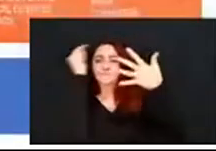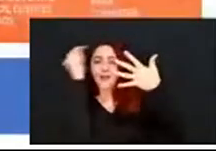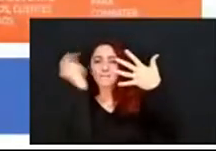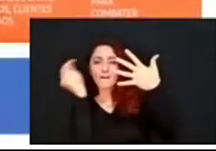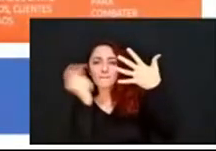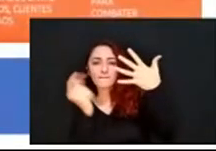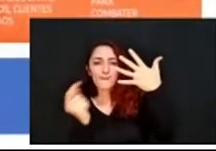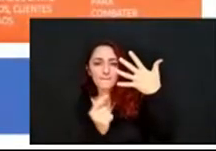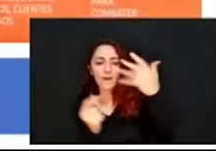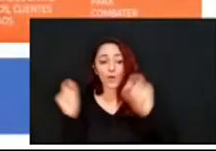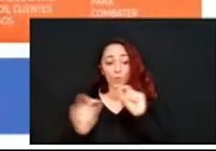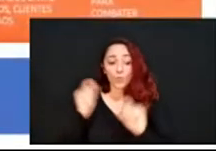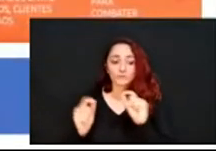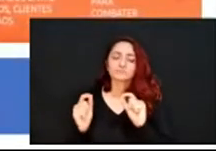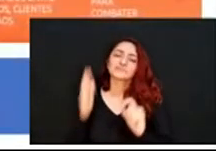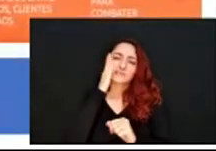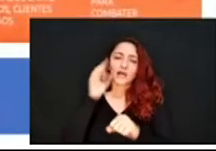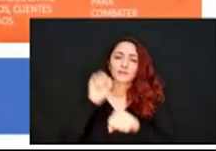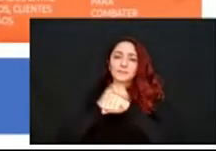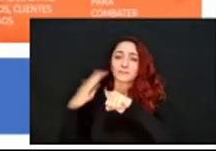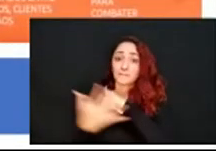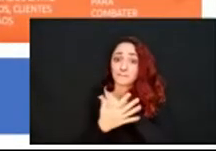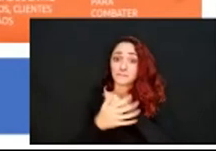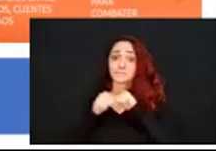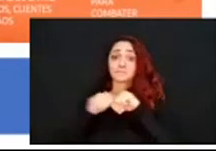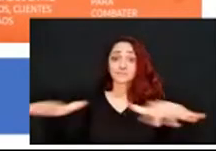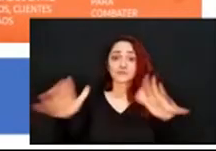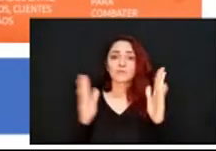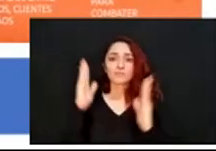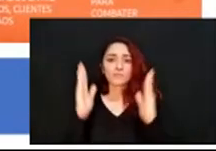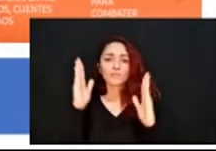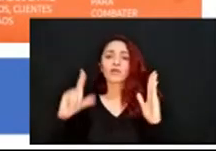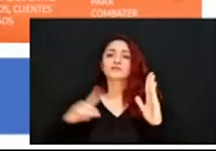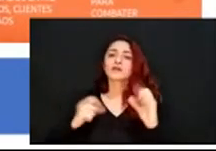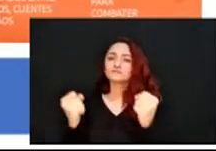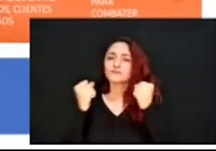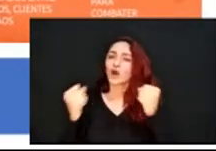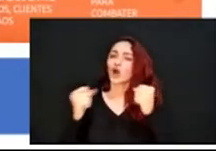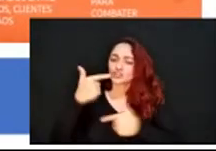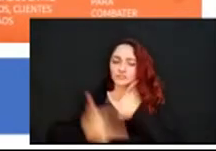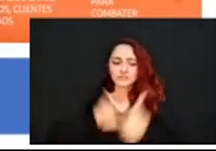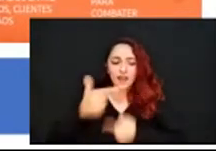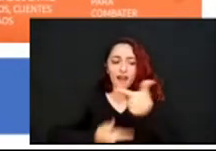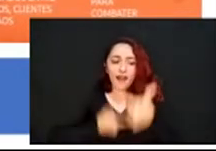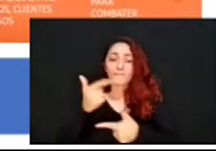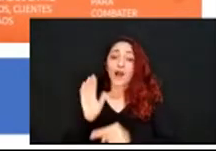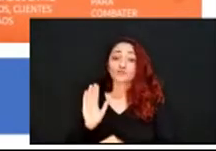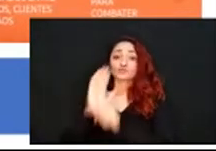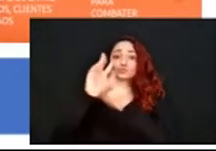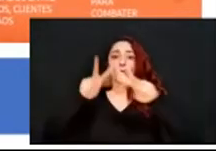teve durante a pandemia um trabalho muito forte com a ajuda humanitária